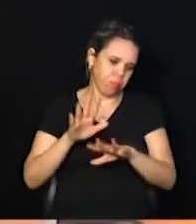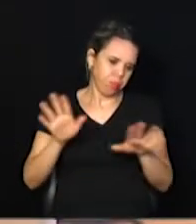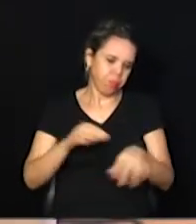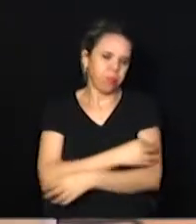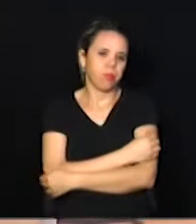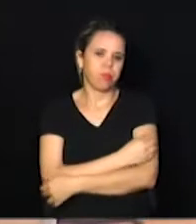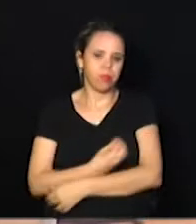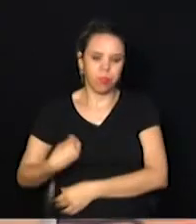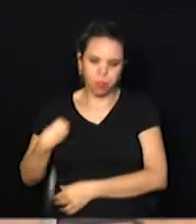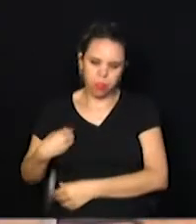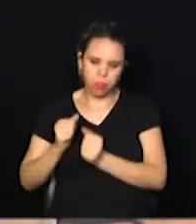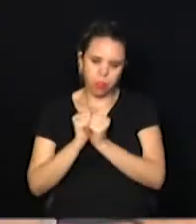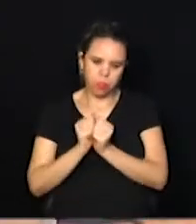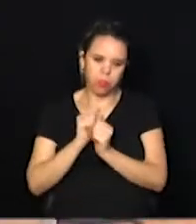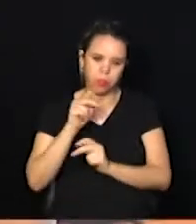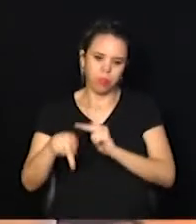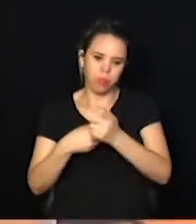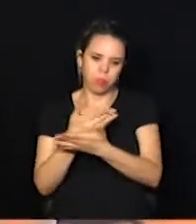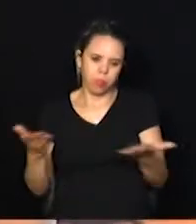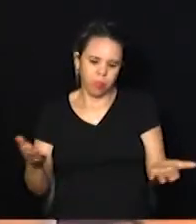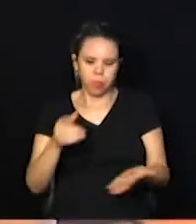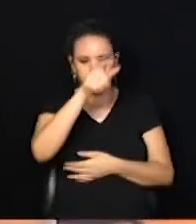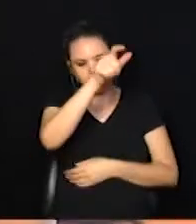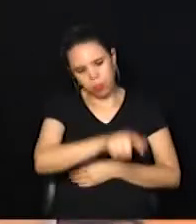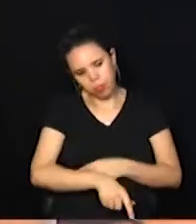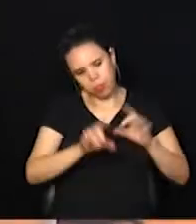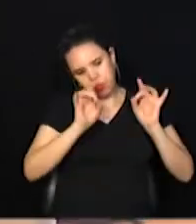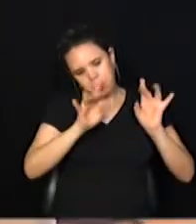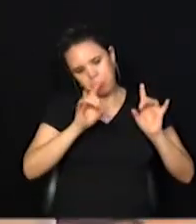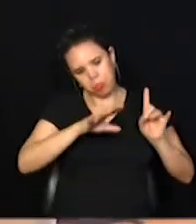estou aqui no meio do povo. Era uma pessoa que